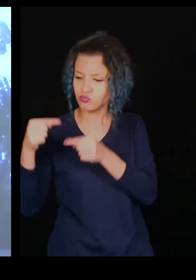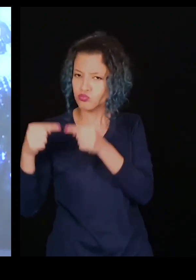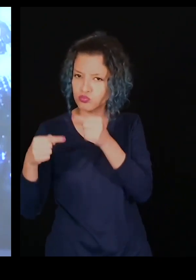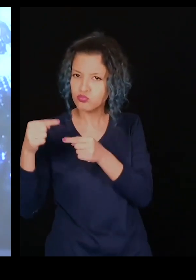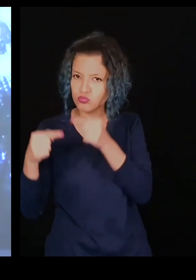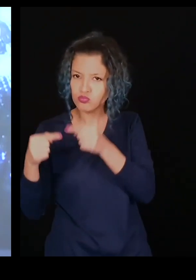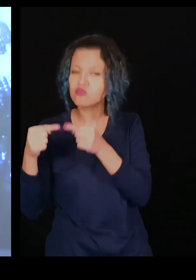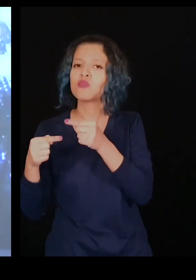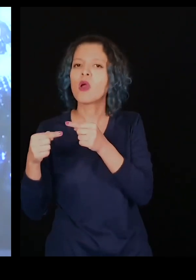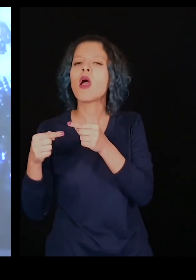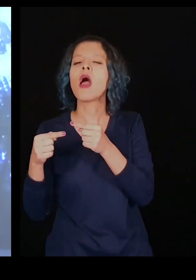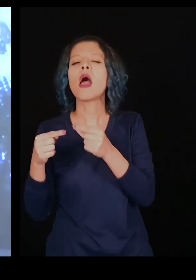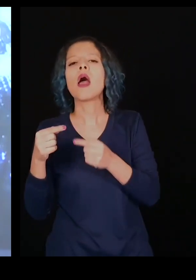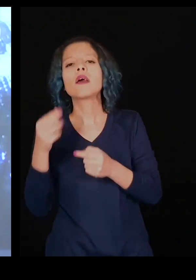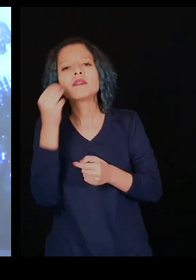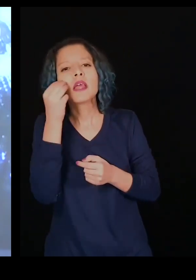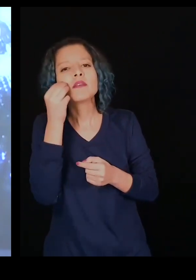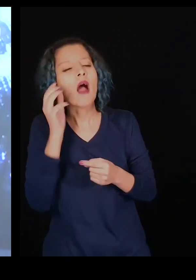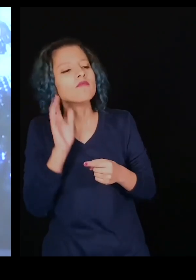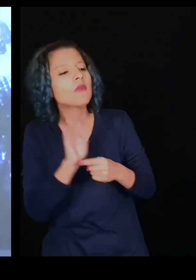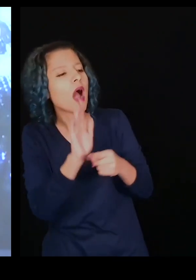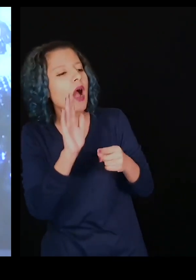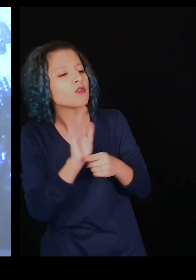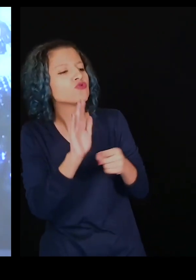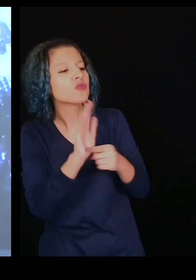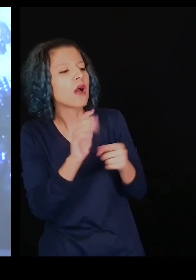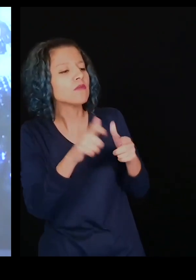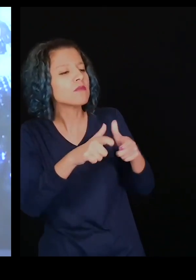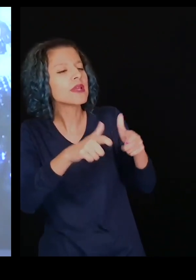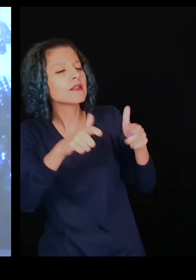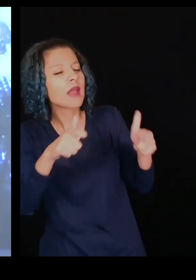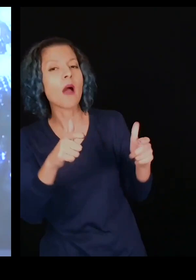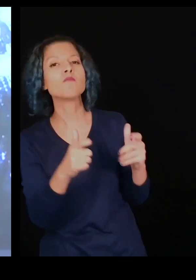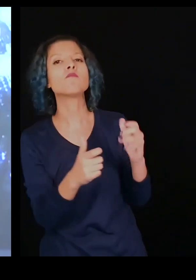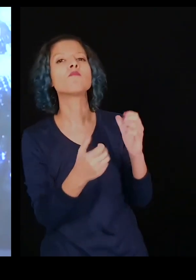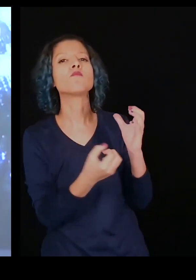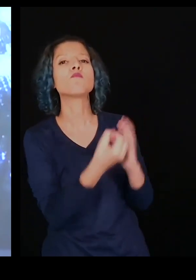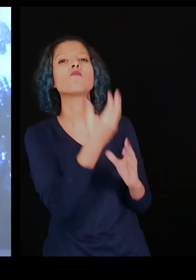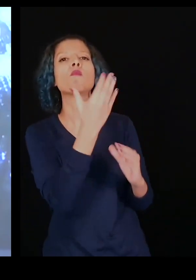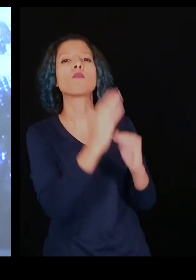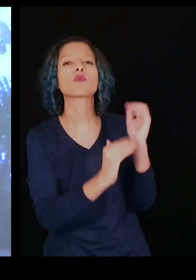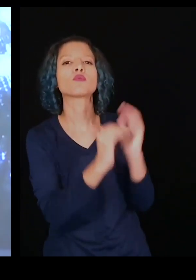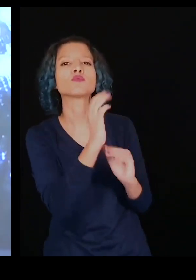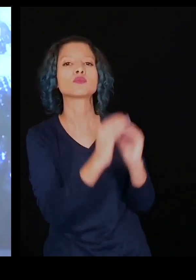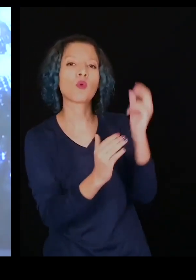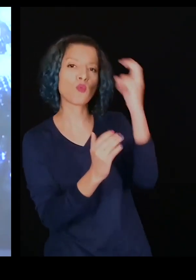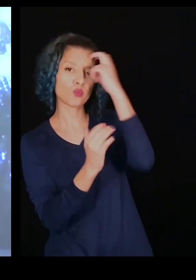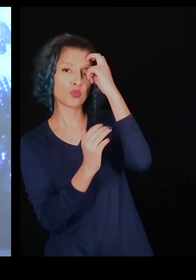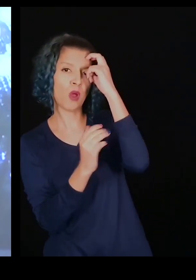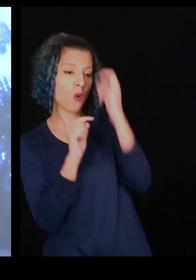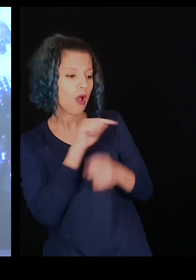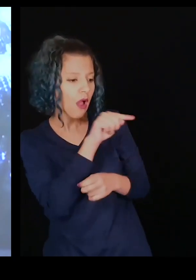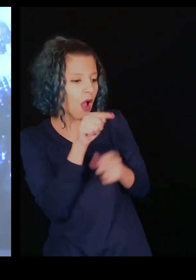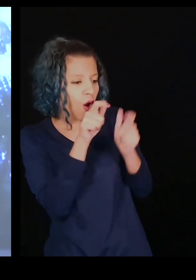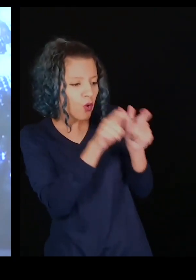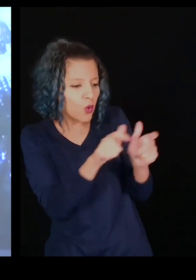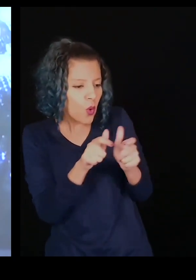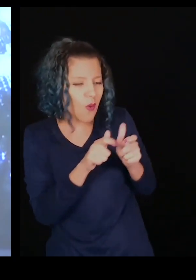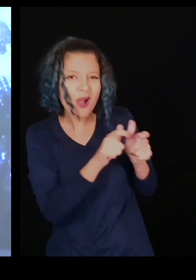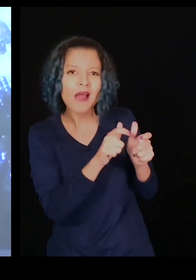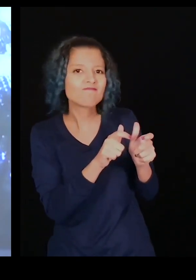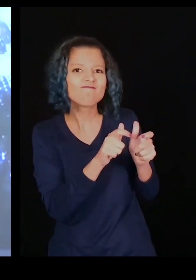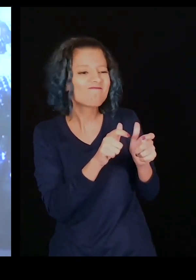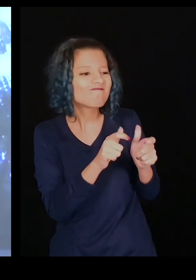de tentar ampliar as capacidades no mundo da produção cultural, em lugares onde tem poucas capacidades de produção